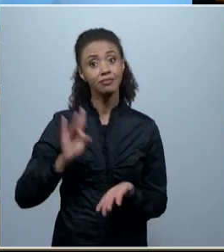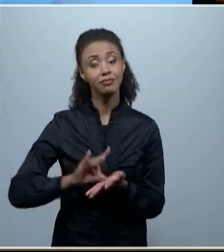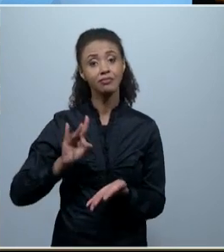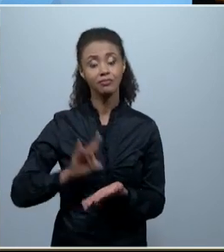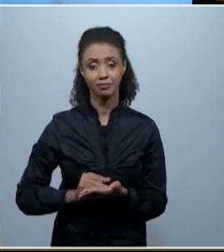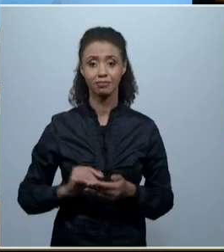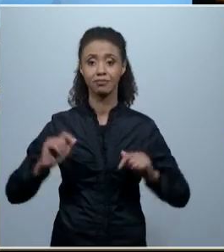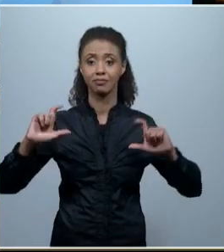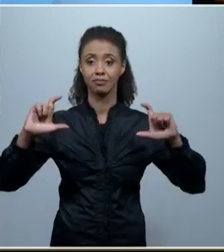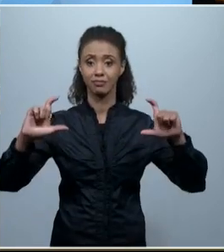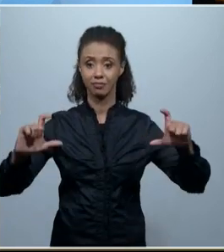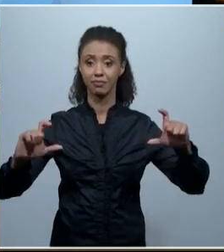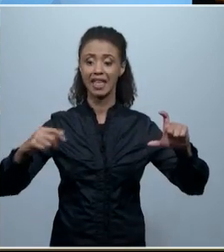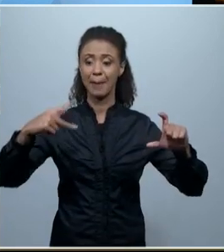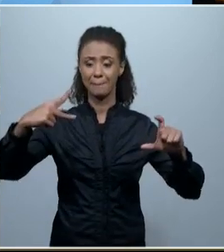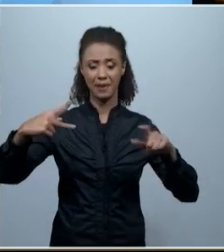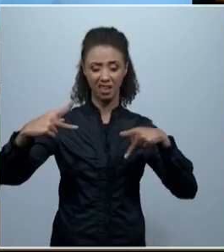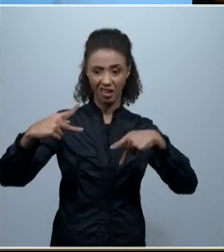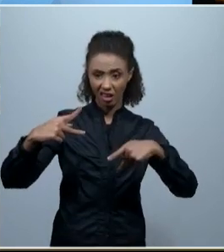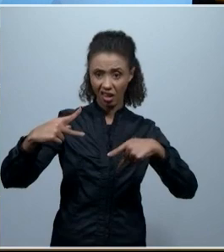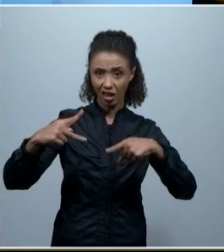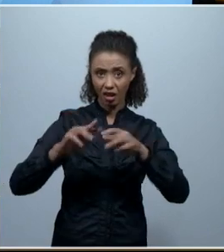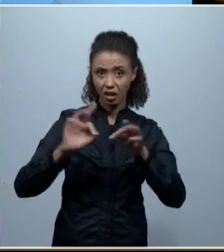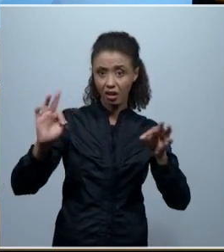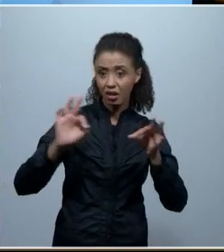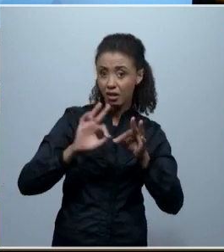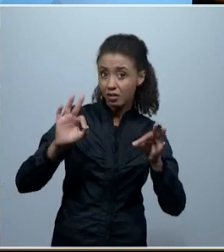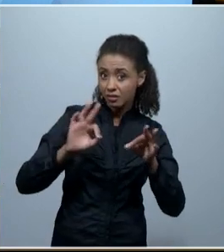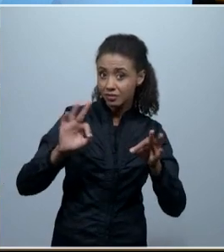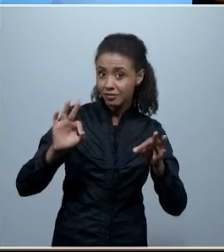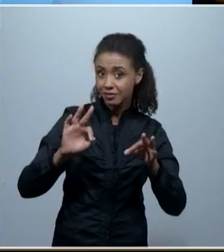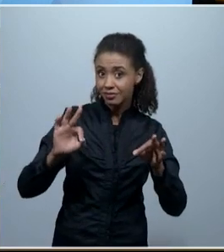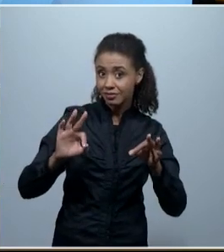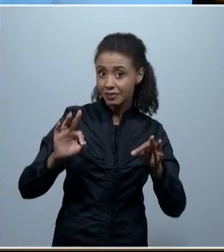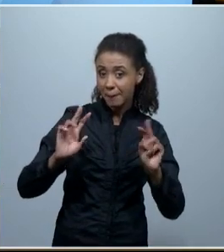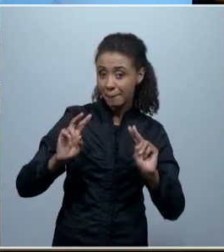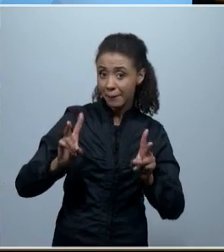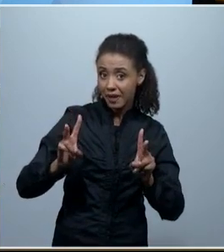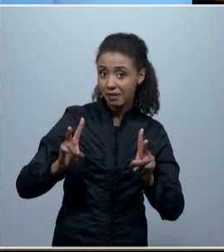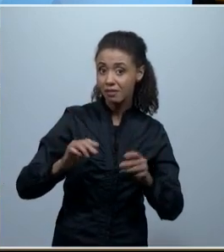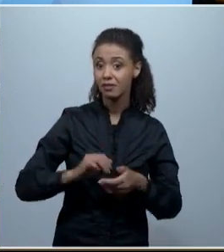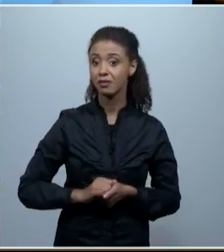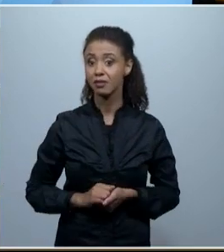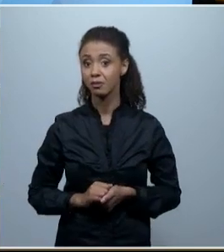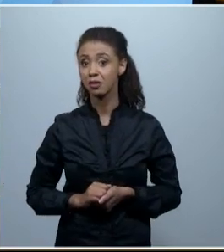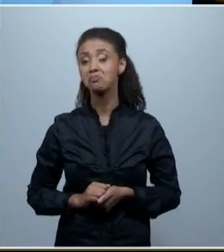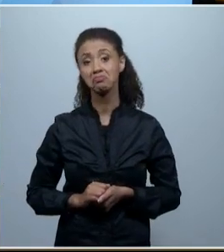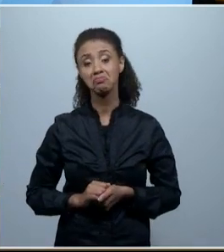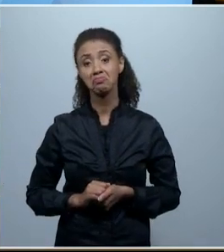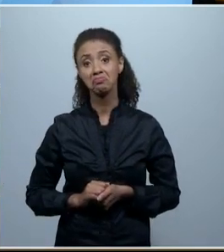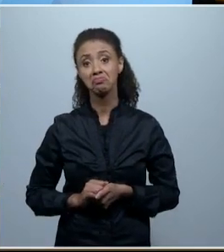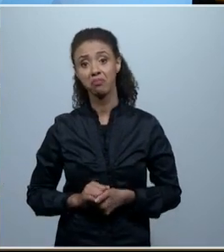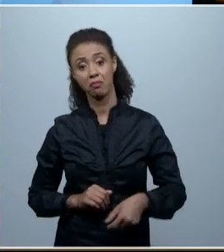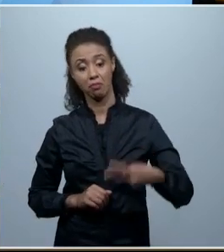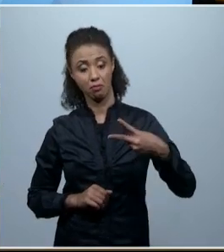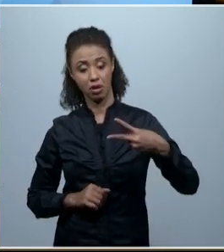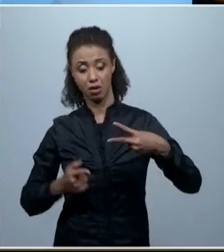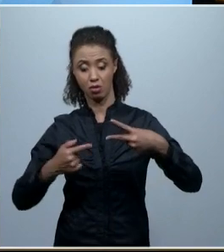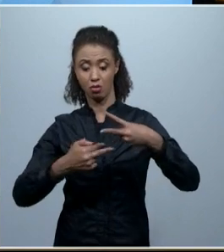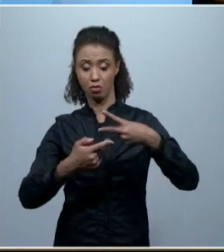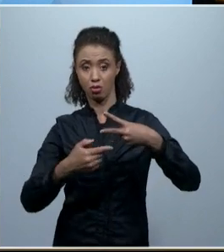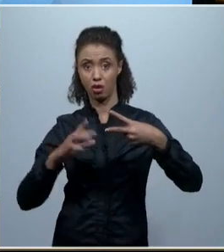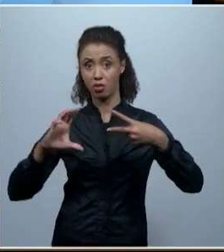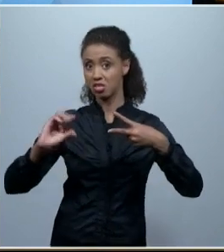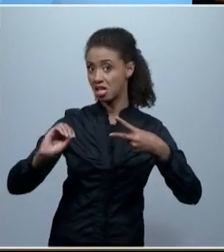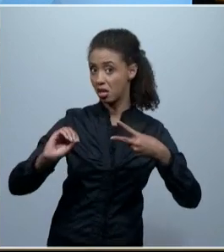ganhou distância entre que te satisfaz a desigualdade triangular é maior ou igual a zero à distância de um ponto até